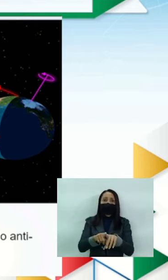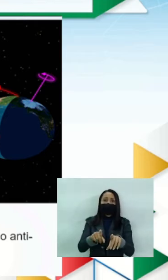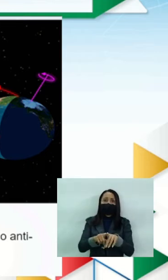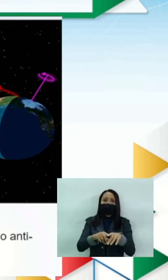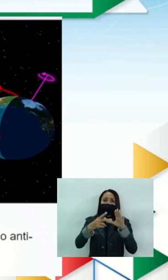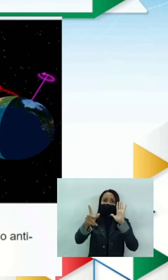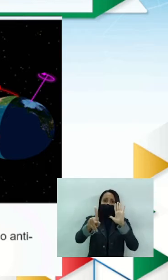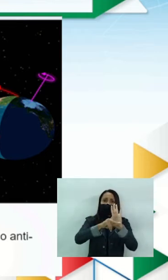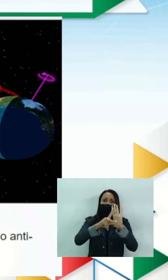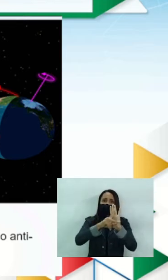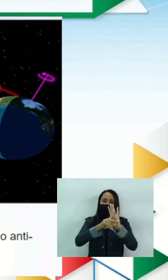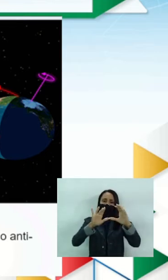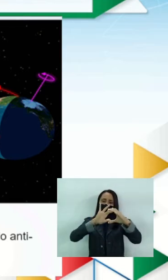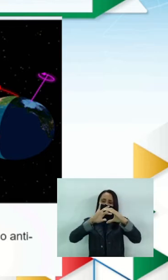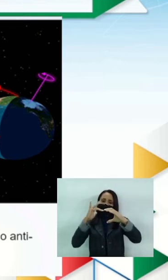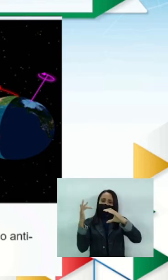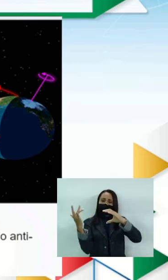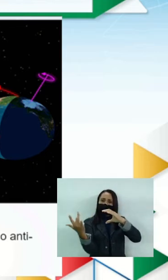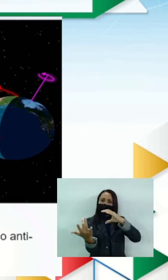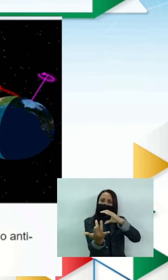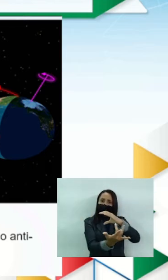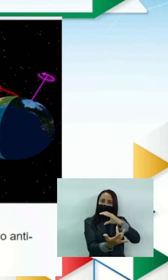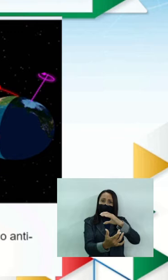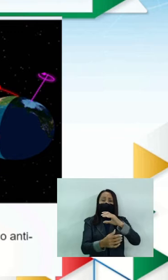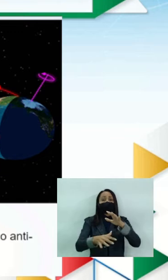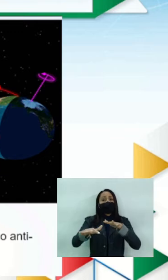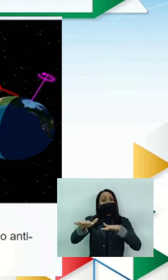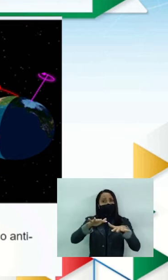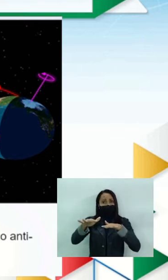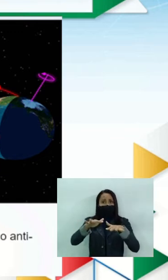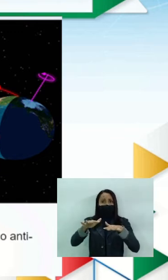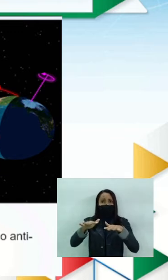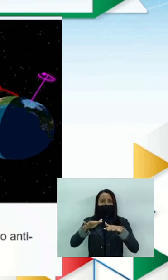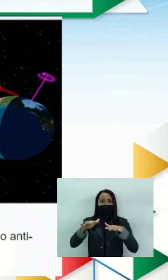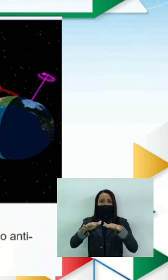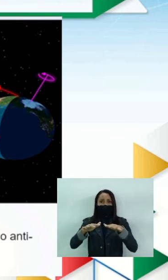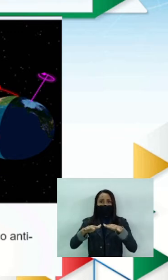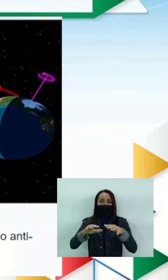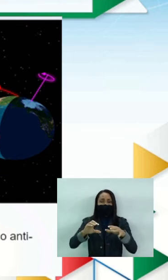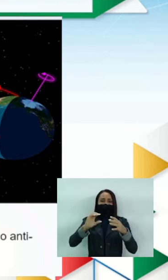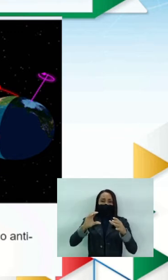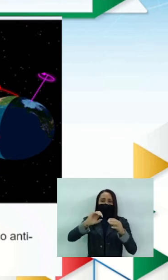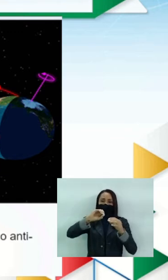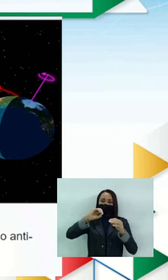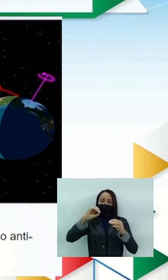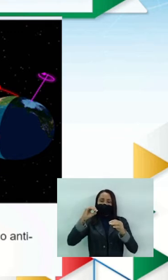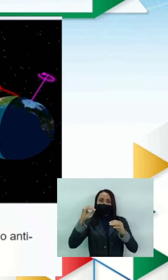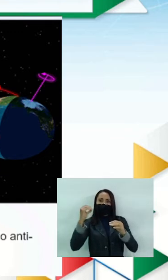próprio eixo. Ela fazendo um movimento de rotação, girando rotação, ó. Ela vai